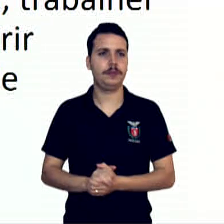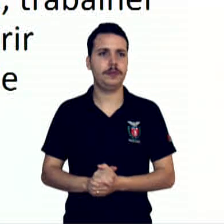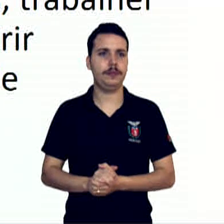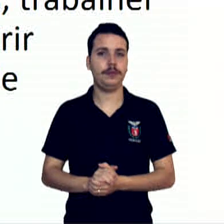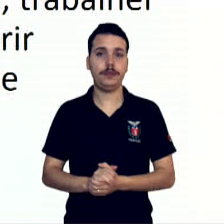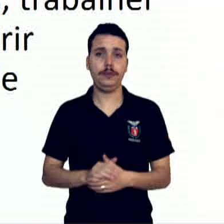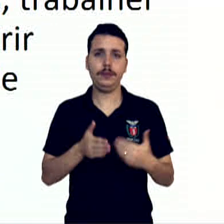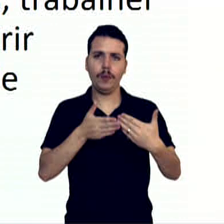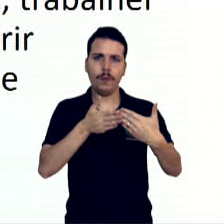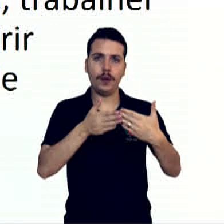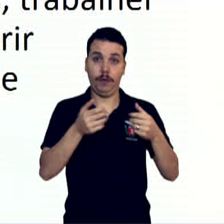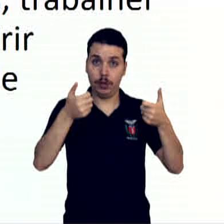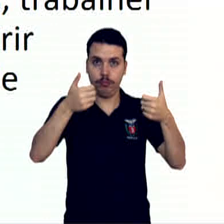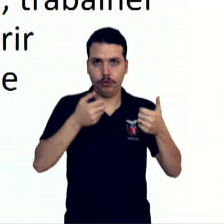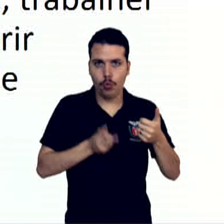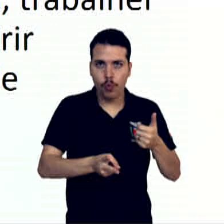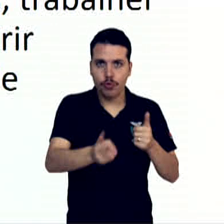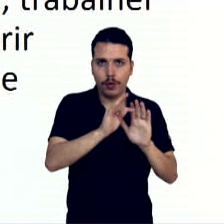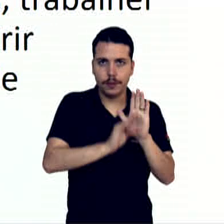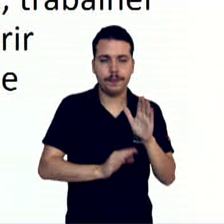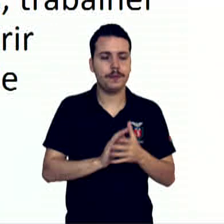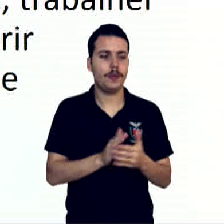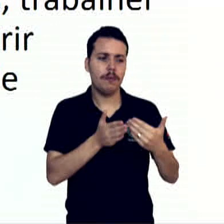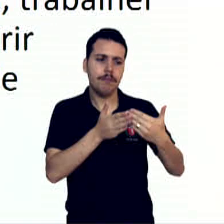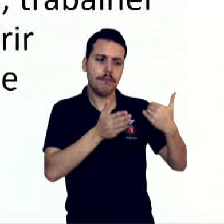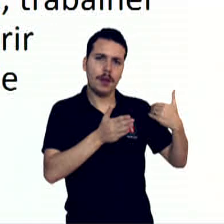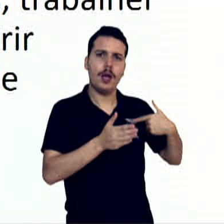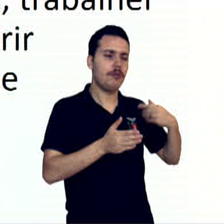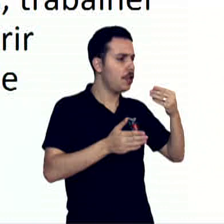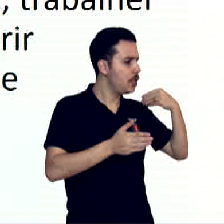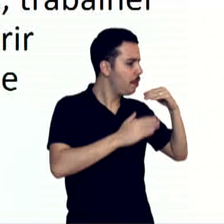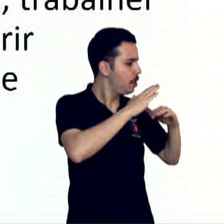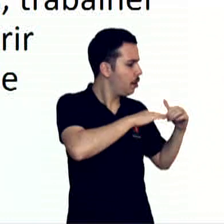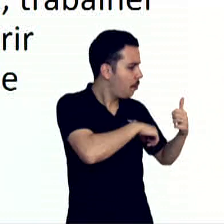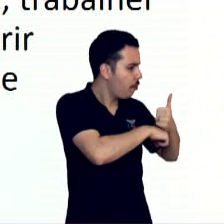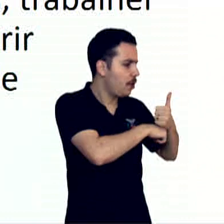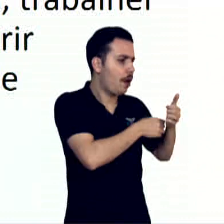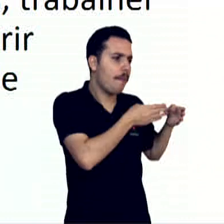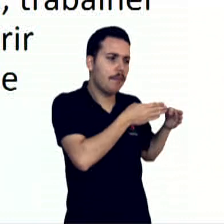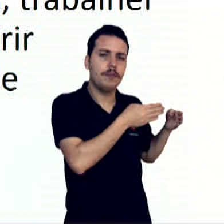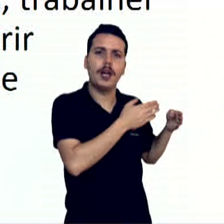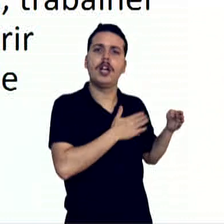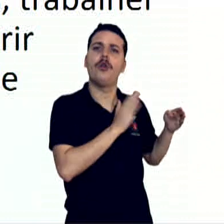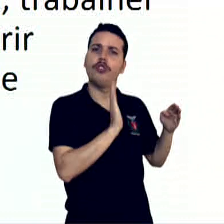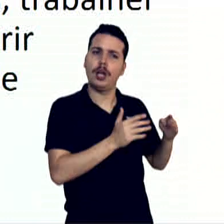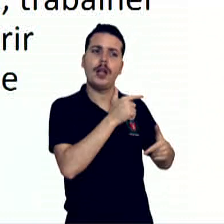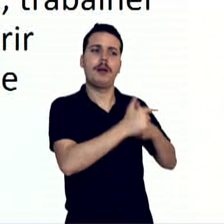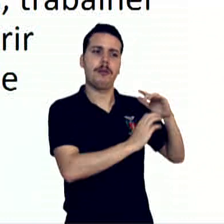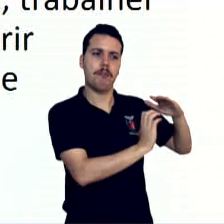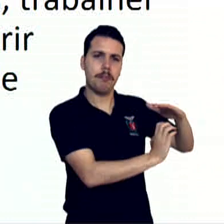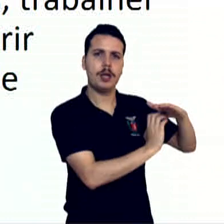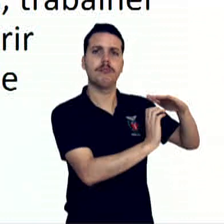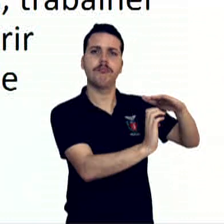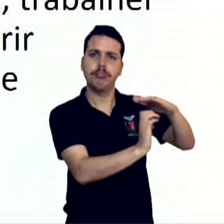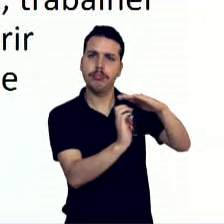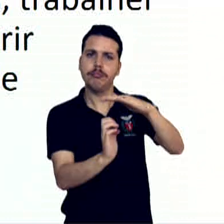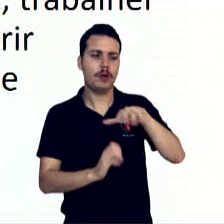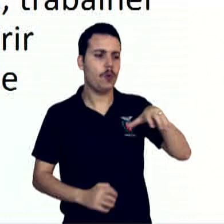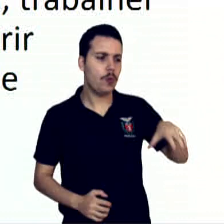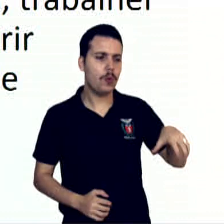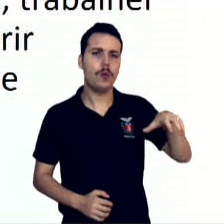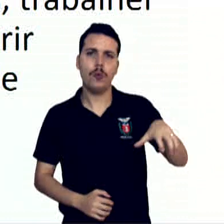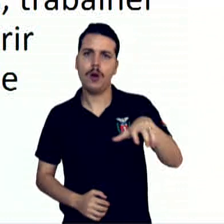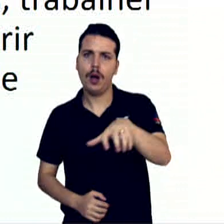minhas últimas experiências profissionais, trabalhei para diversas empresas do setor, em que pude adquirir e